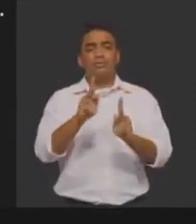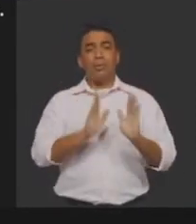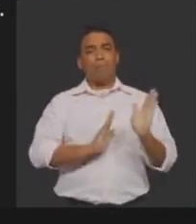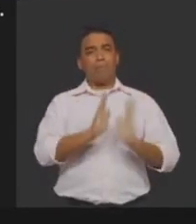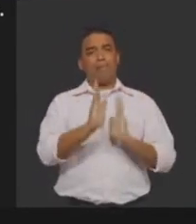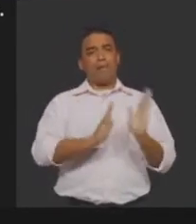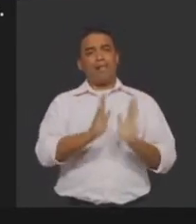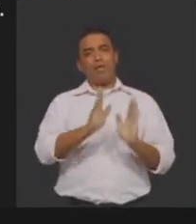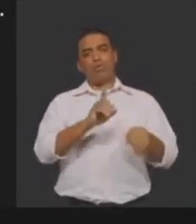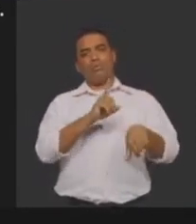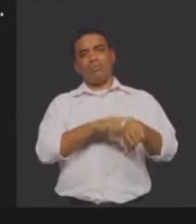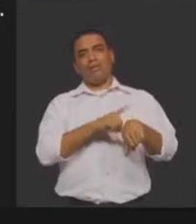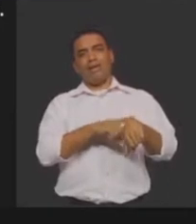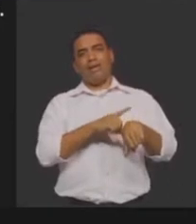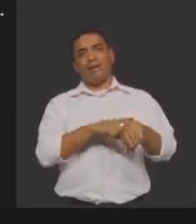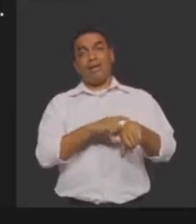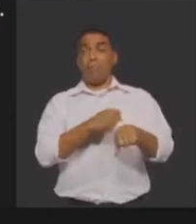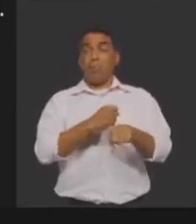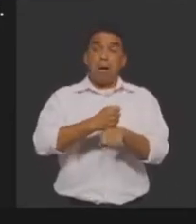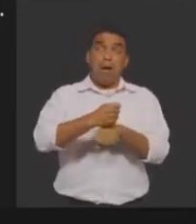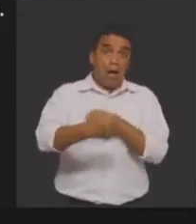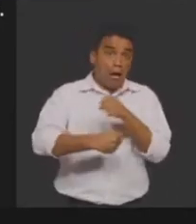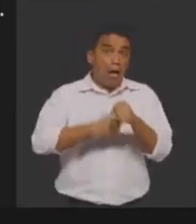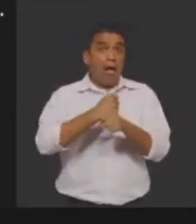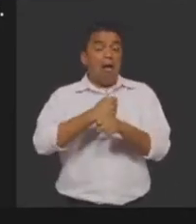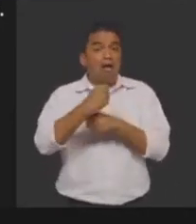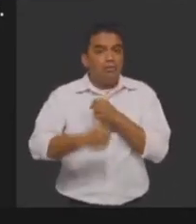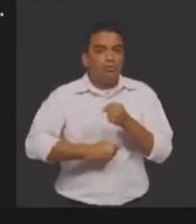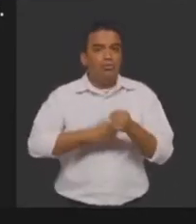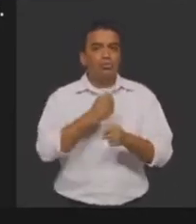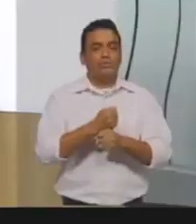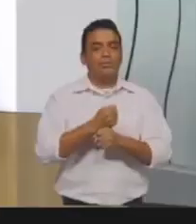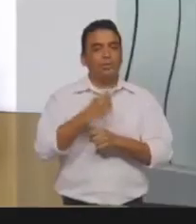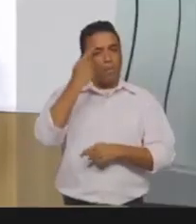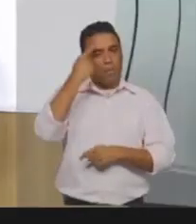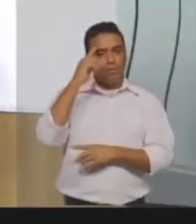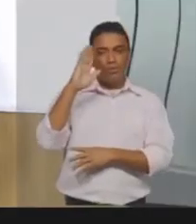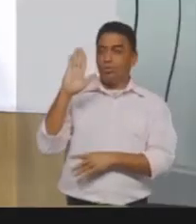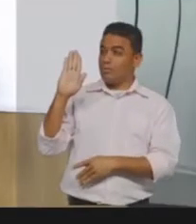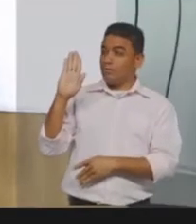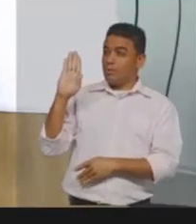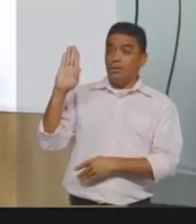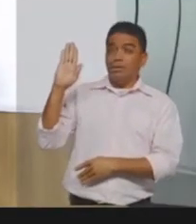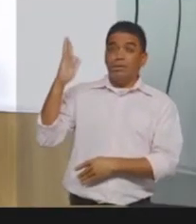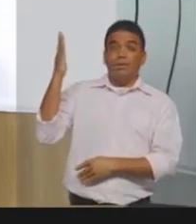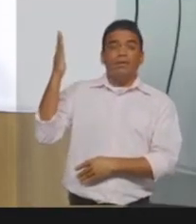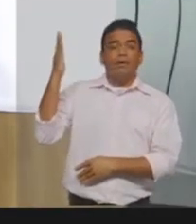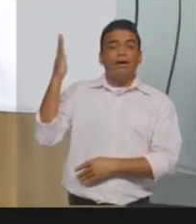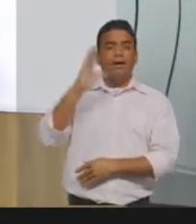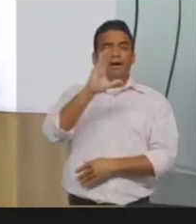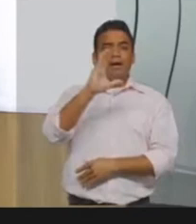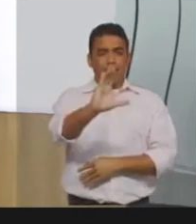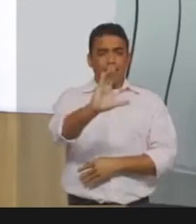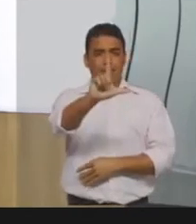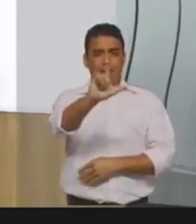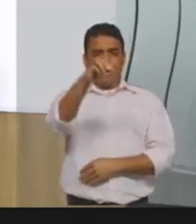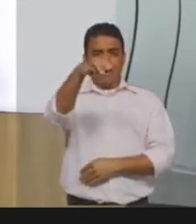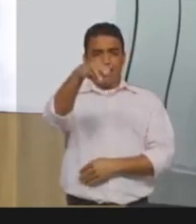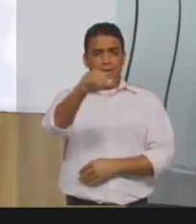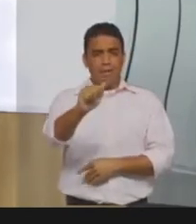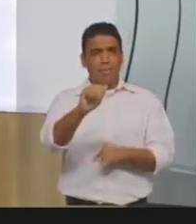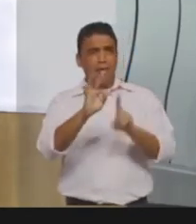tempo, normalmente em anos. Então, quando eu penso em clima, eu penso nessas variáveis todas, né?